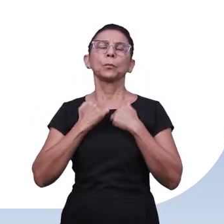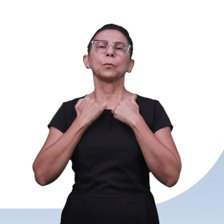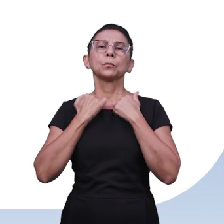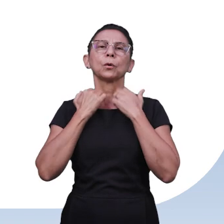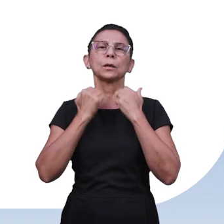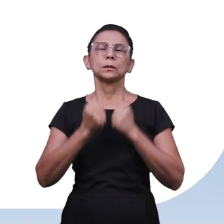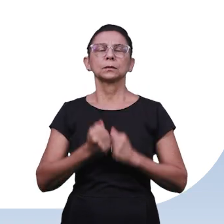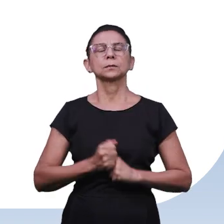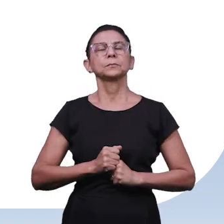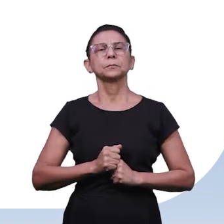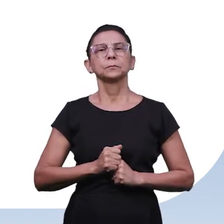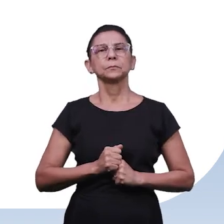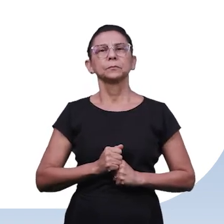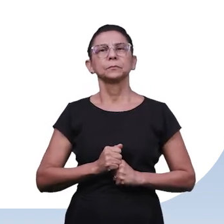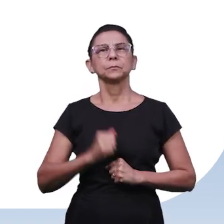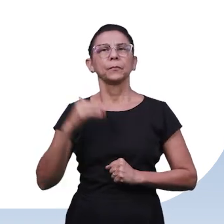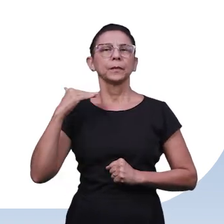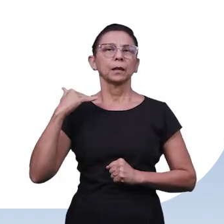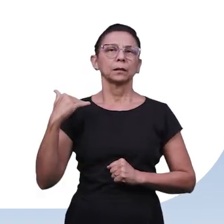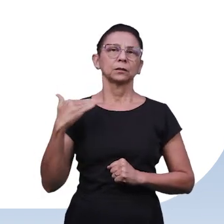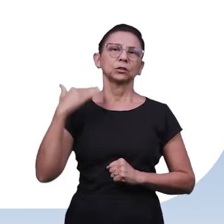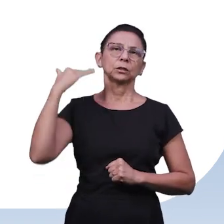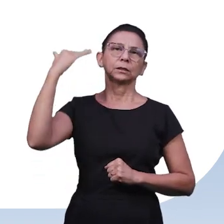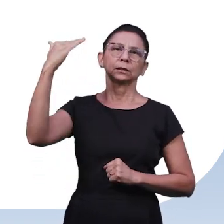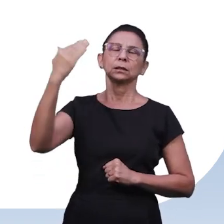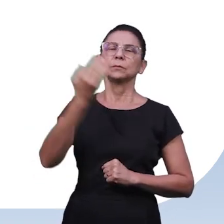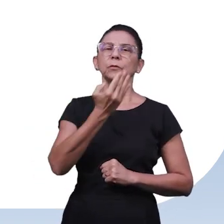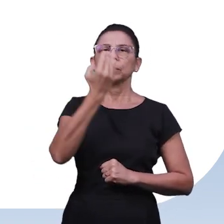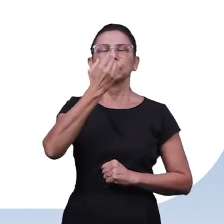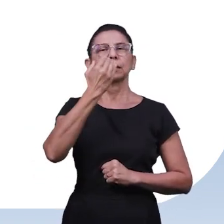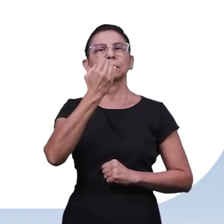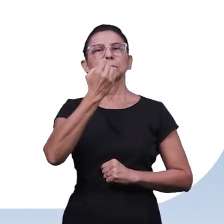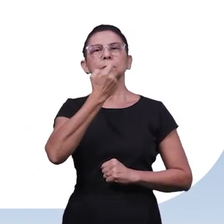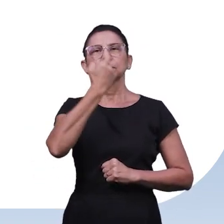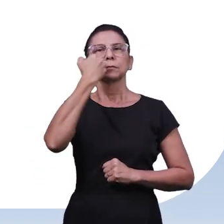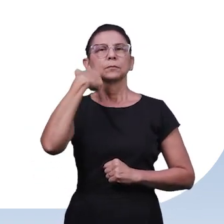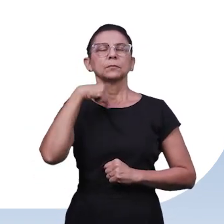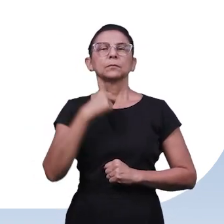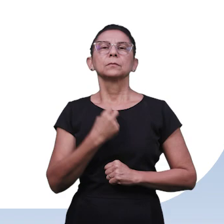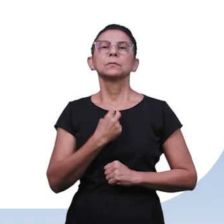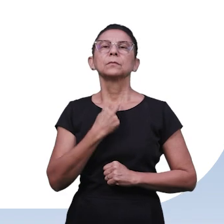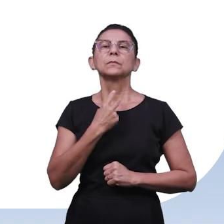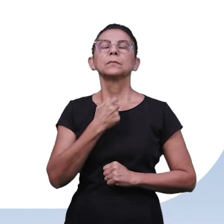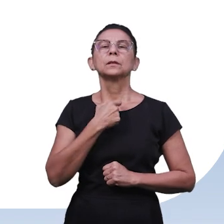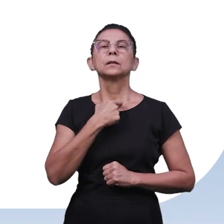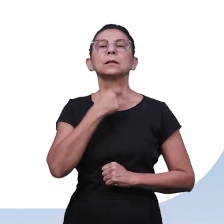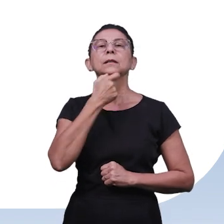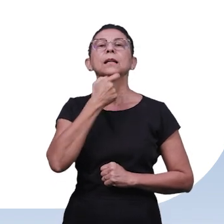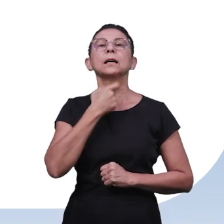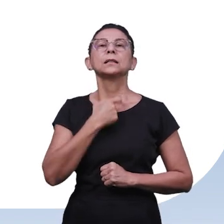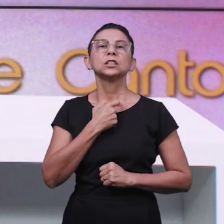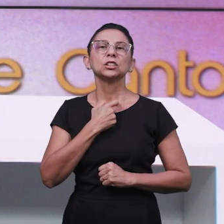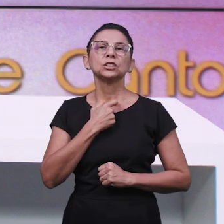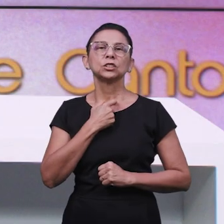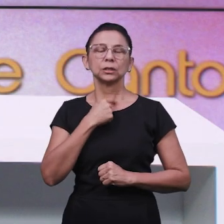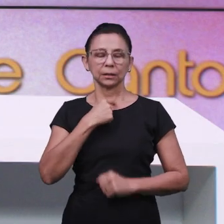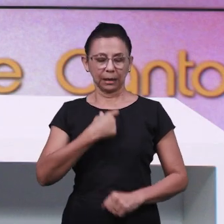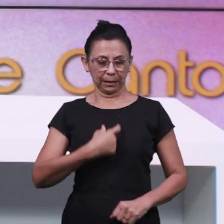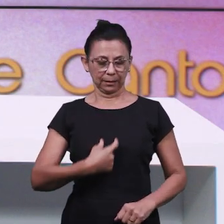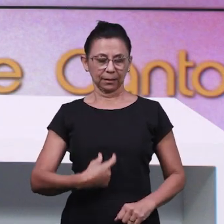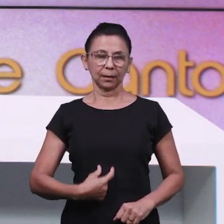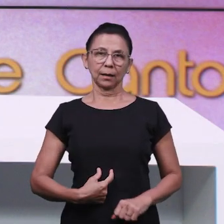superiores, vias respiratórias superiores, passou pela laringe, traqueia, chegou à estrutura